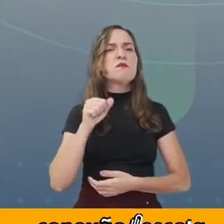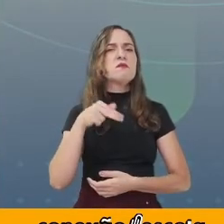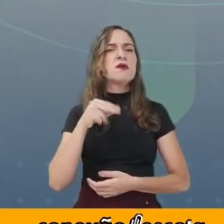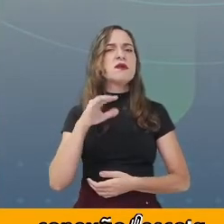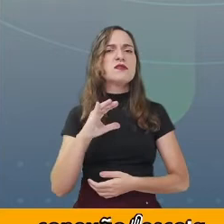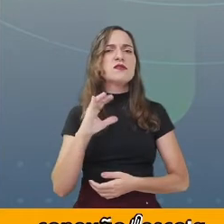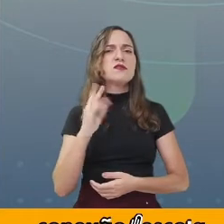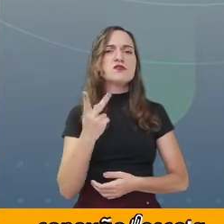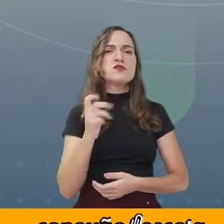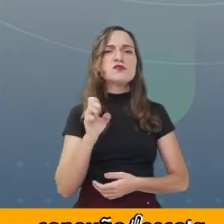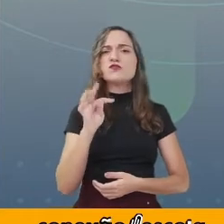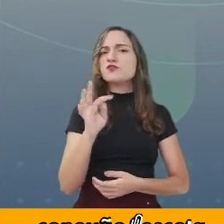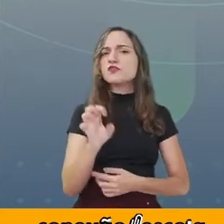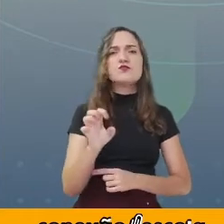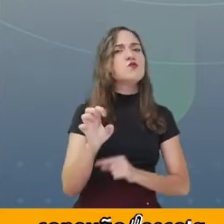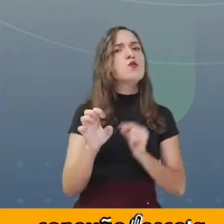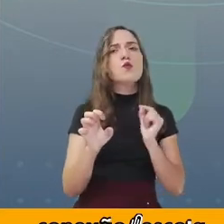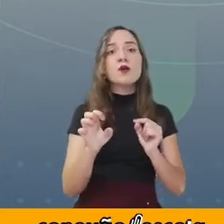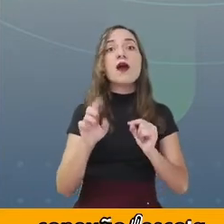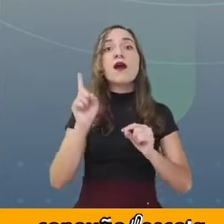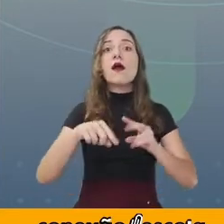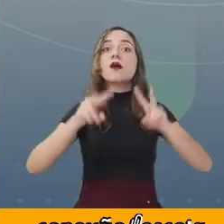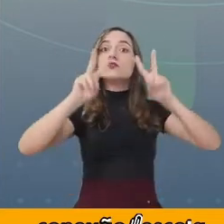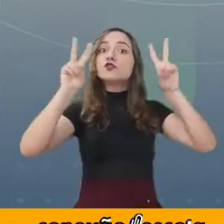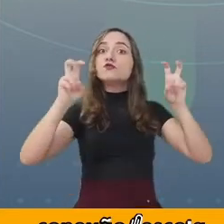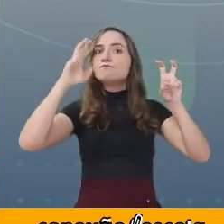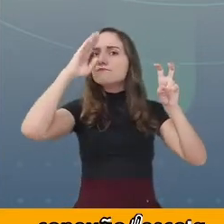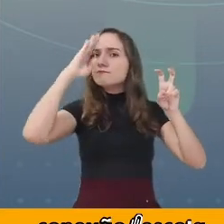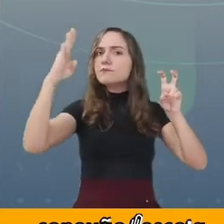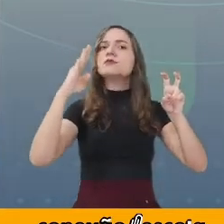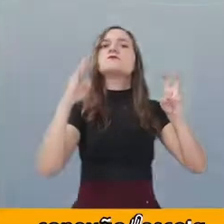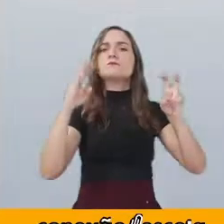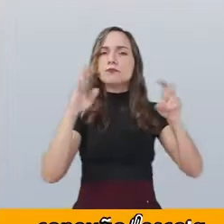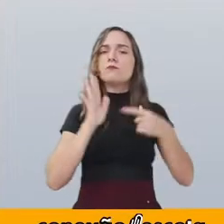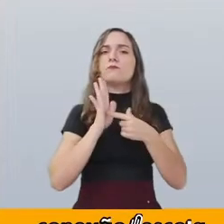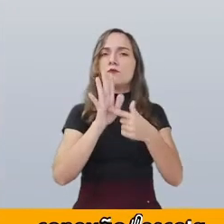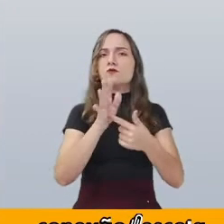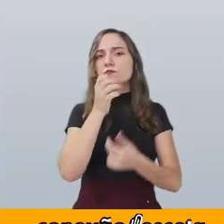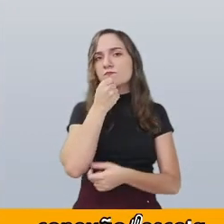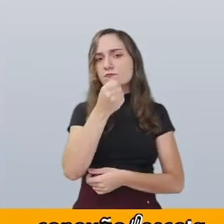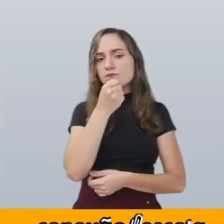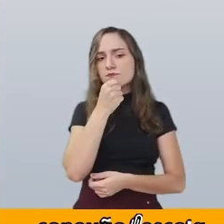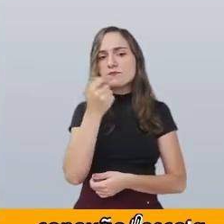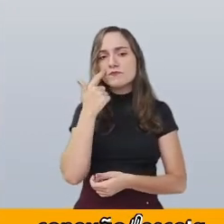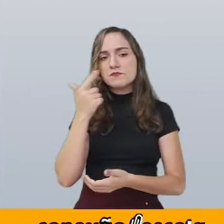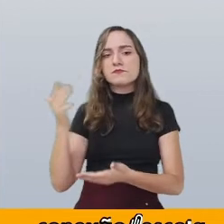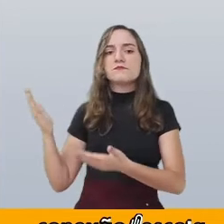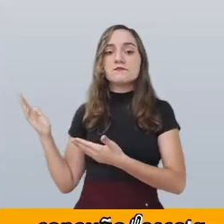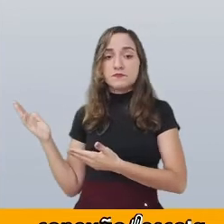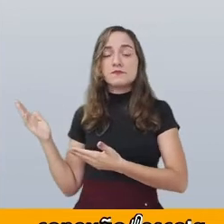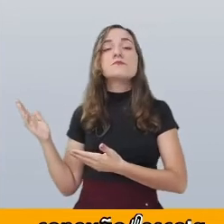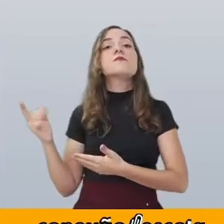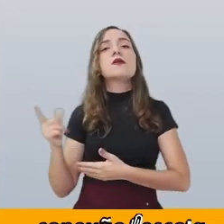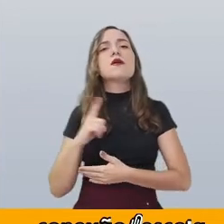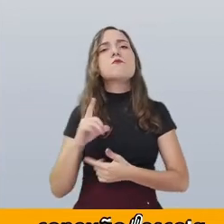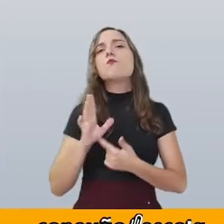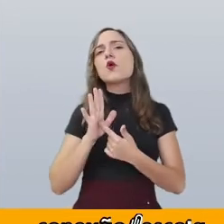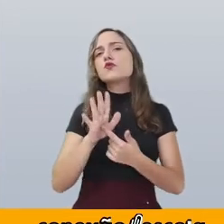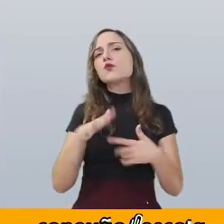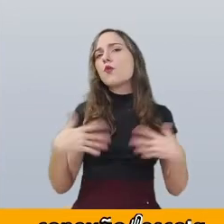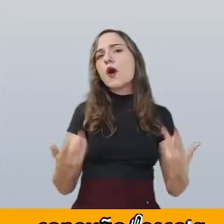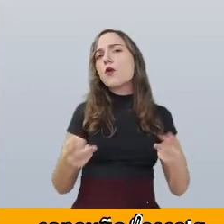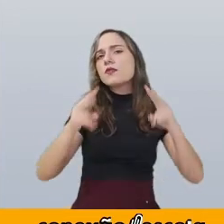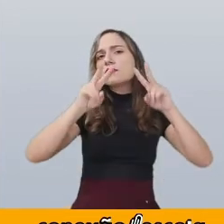Manchete, olha só, é o título principal de uma reportagem. Aborda o assunto